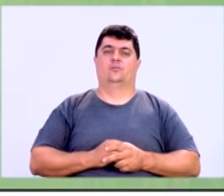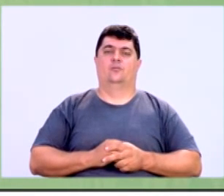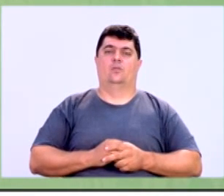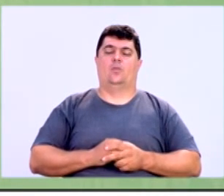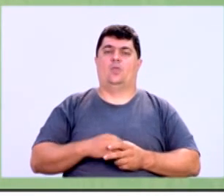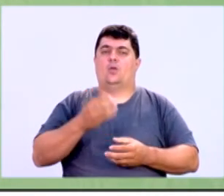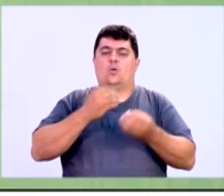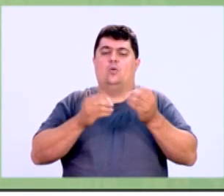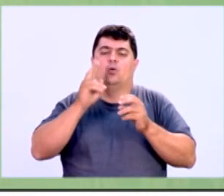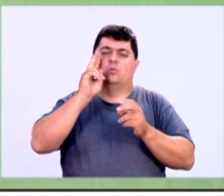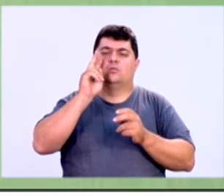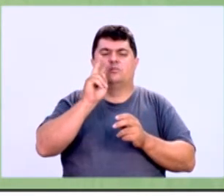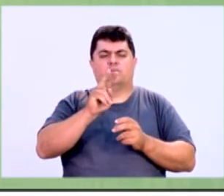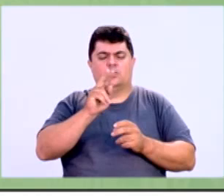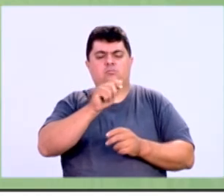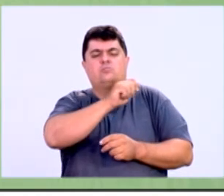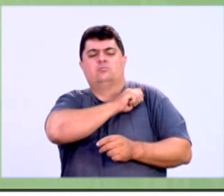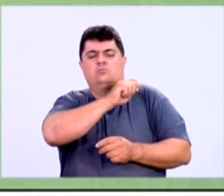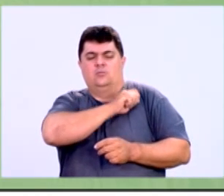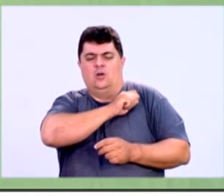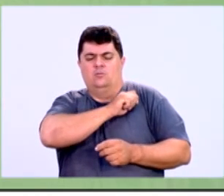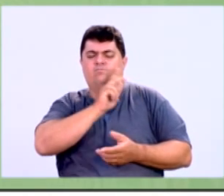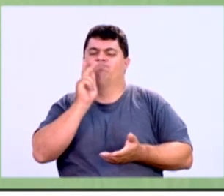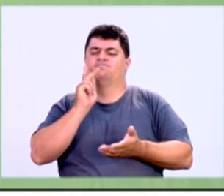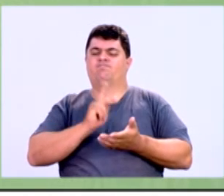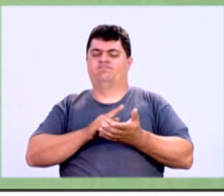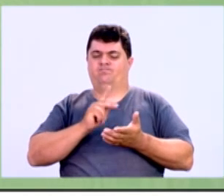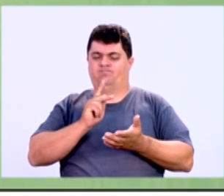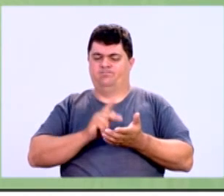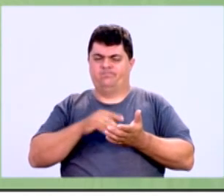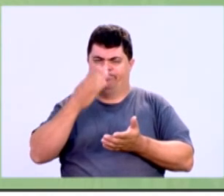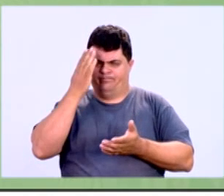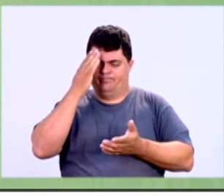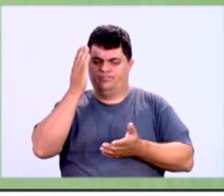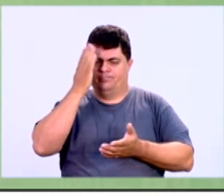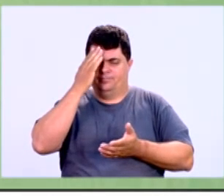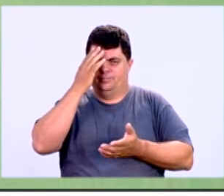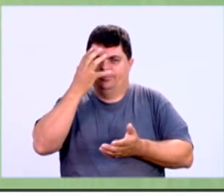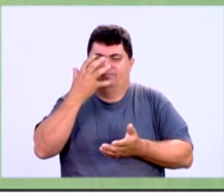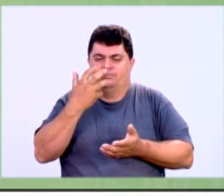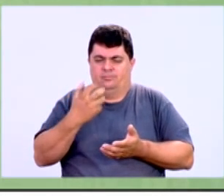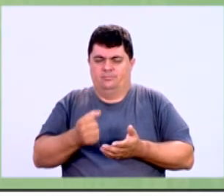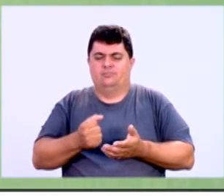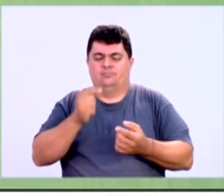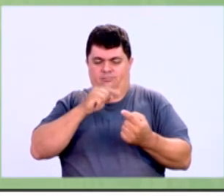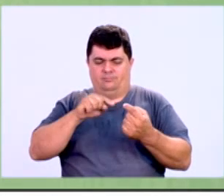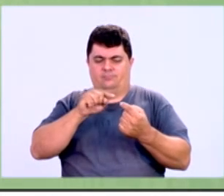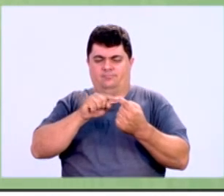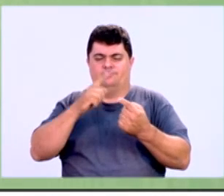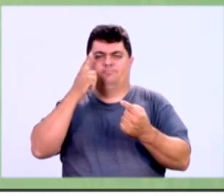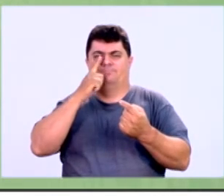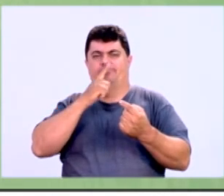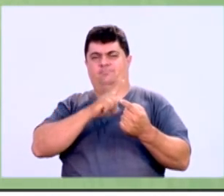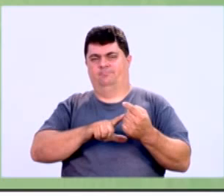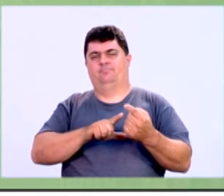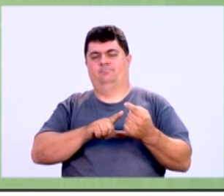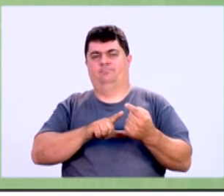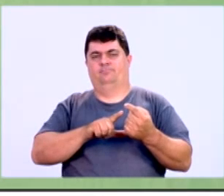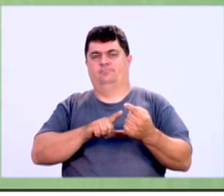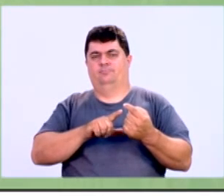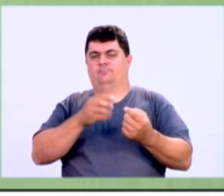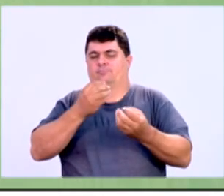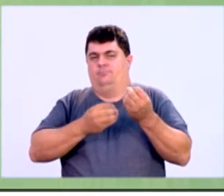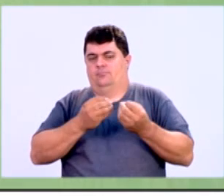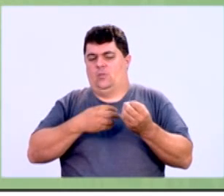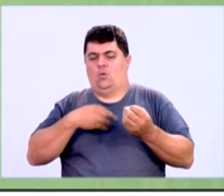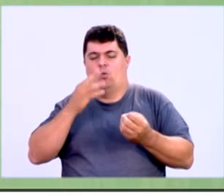verificar se o aluno realmente atendeu às expectativas daqueles objetivos, se realmente ele alcançou